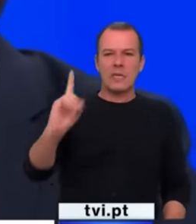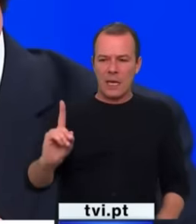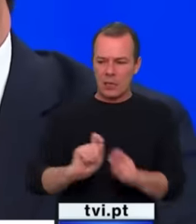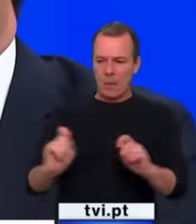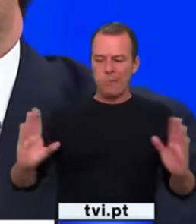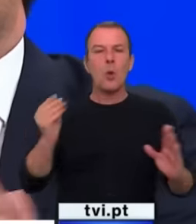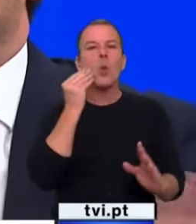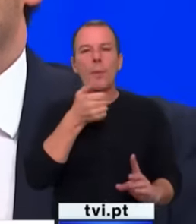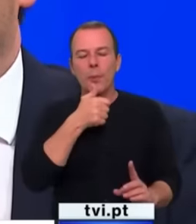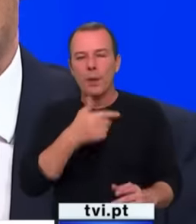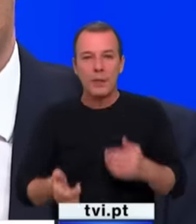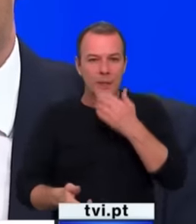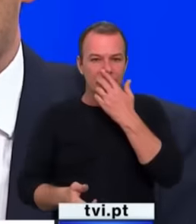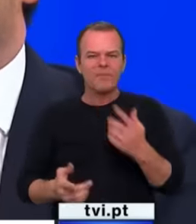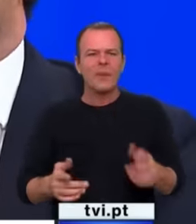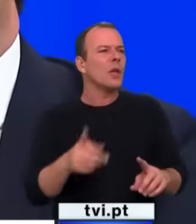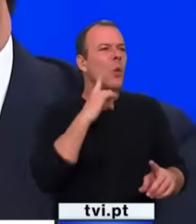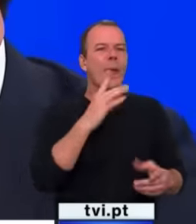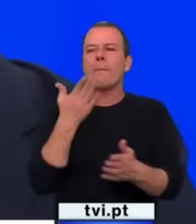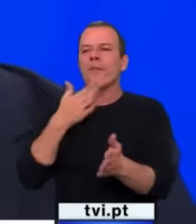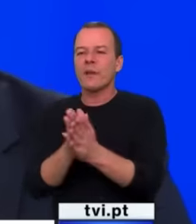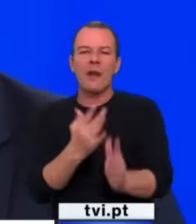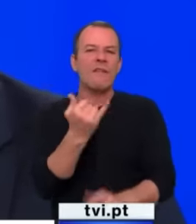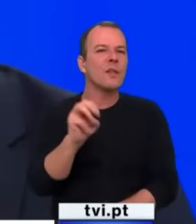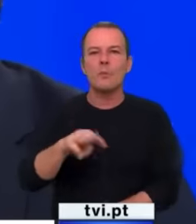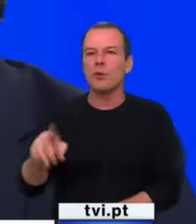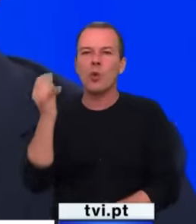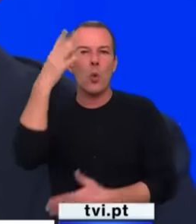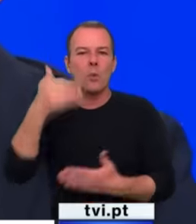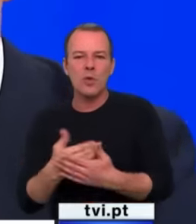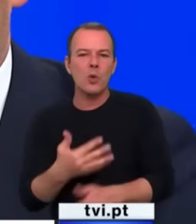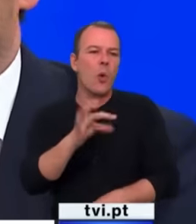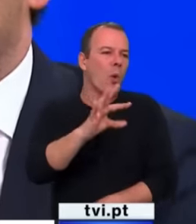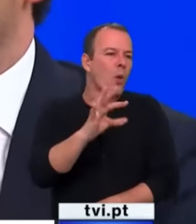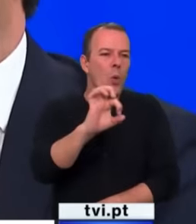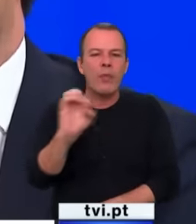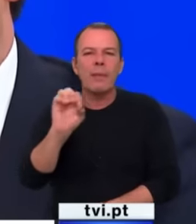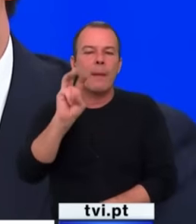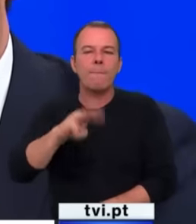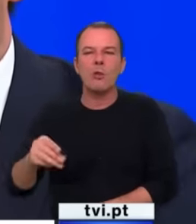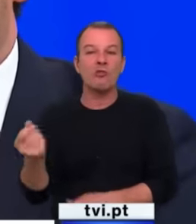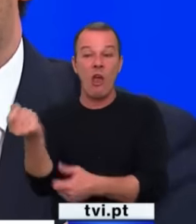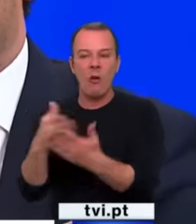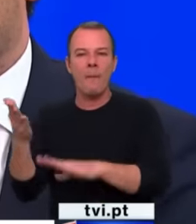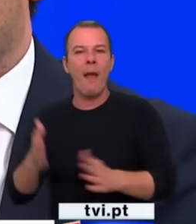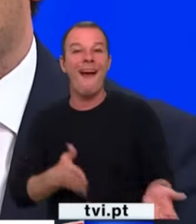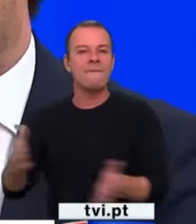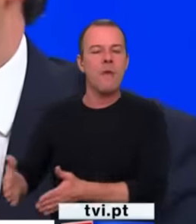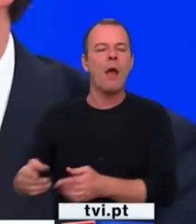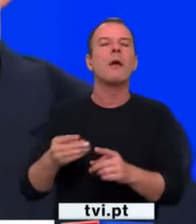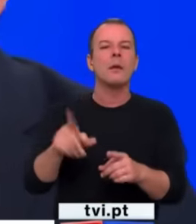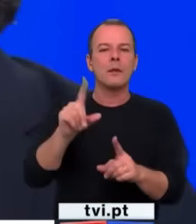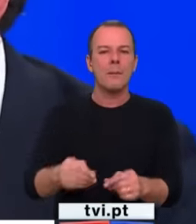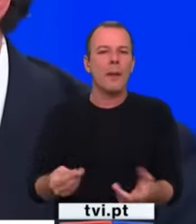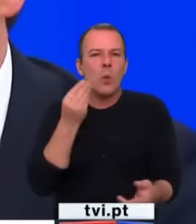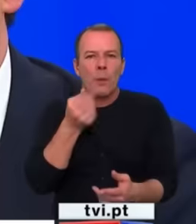E eu já nem vou aos 20 mil milhões da corrupção, aos 80 mil milhões da economia paralela e ao que se ganha em economia